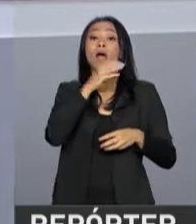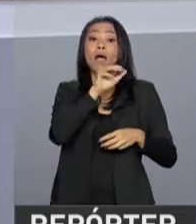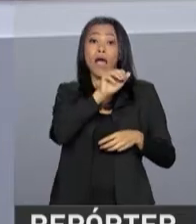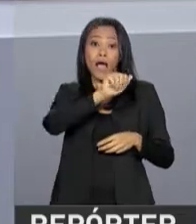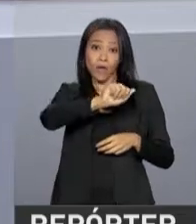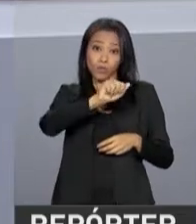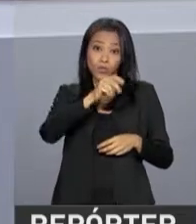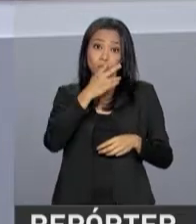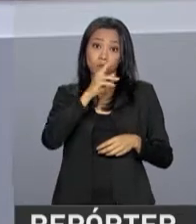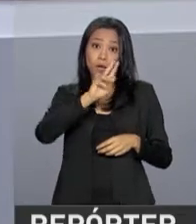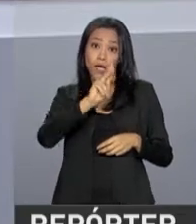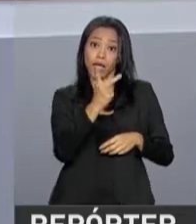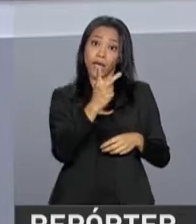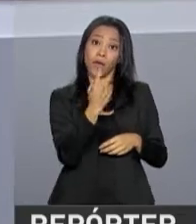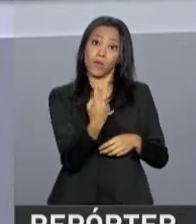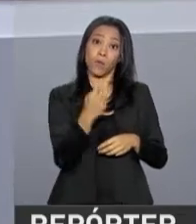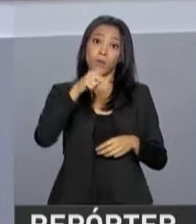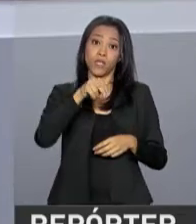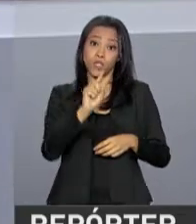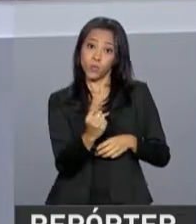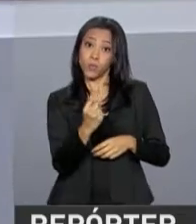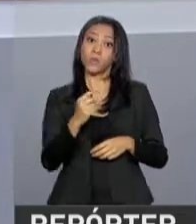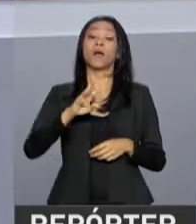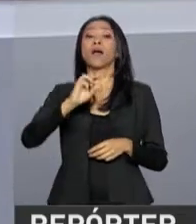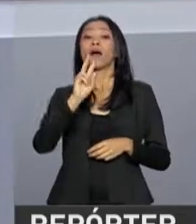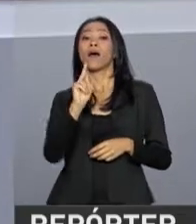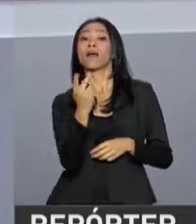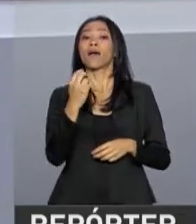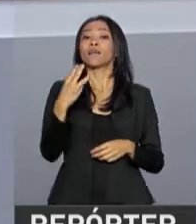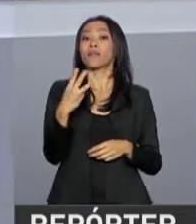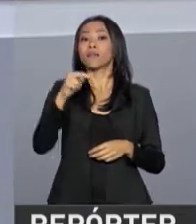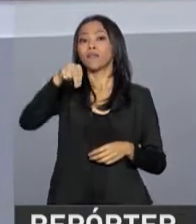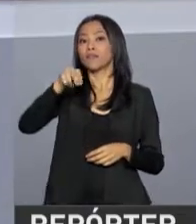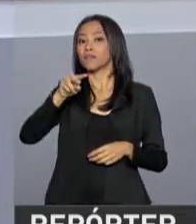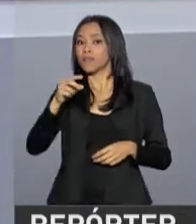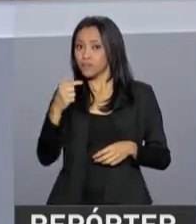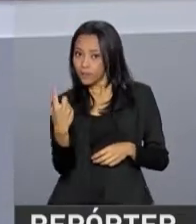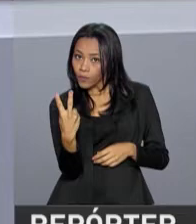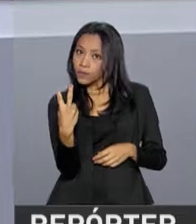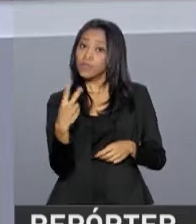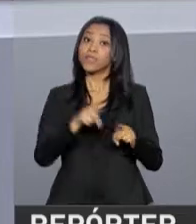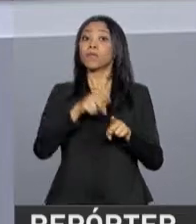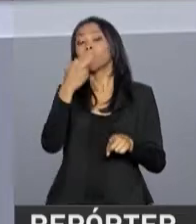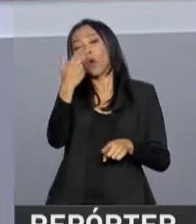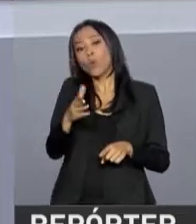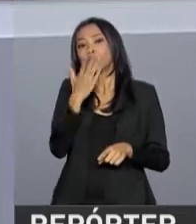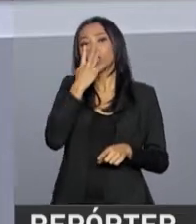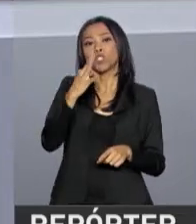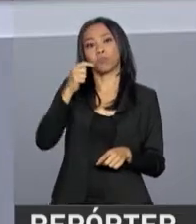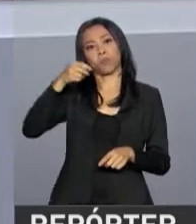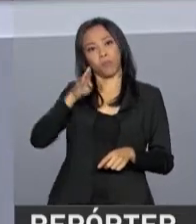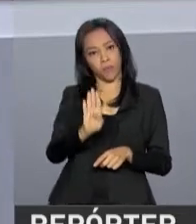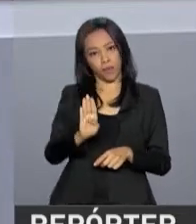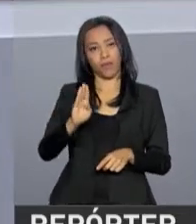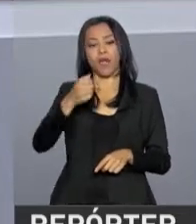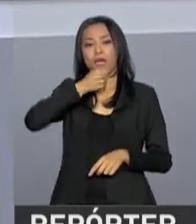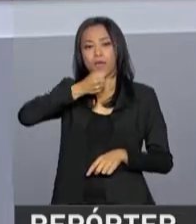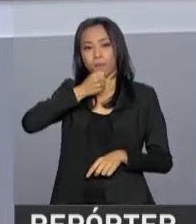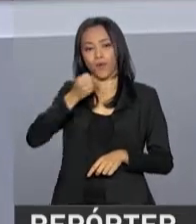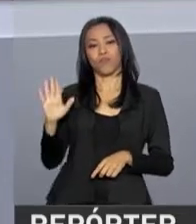h1n1 e h3n2 e também contra um subtipo b a repórter márcia fernandes acompanhou a mobilização